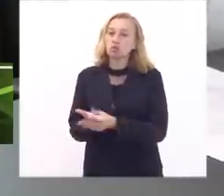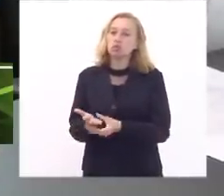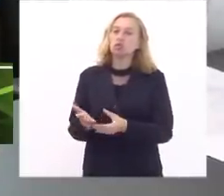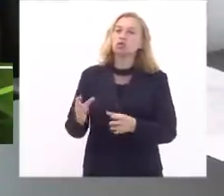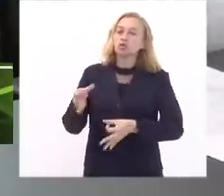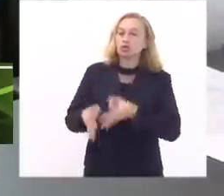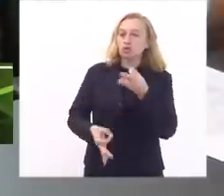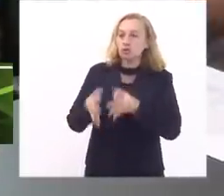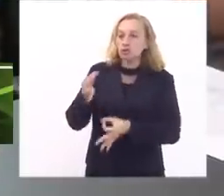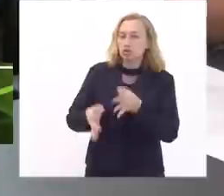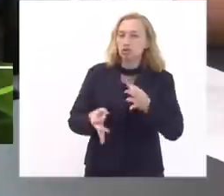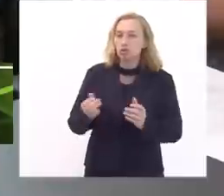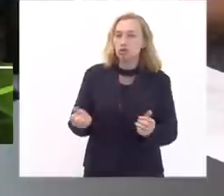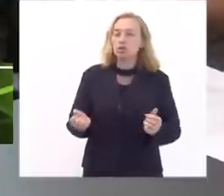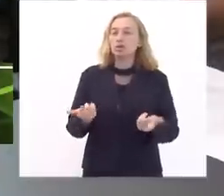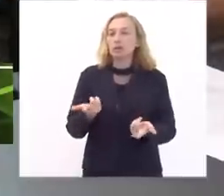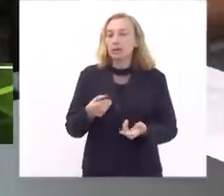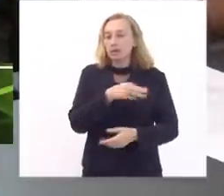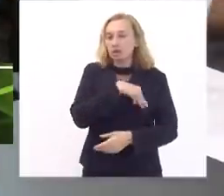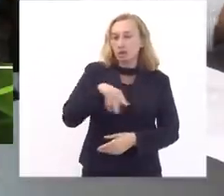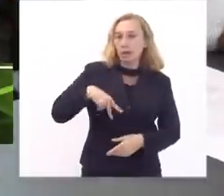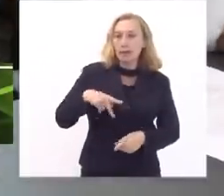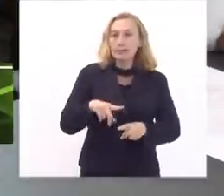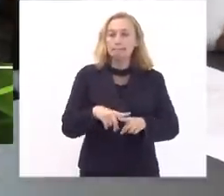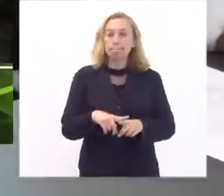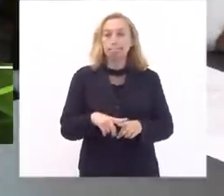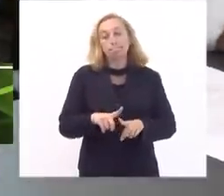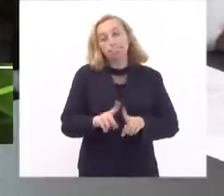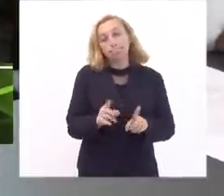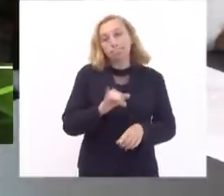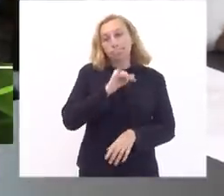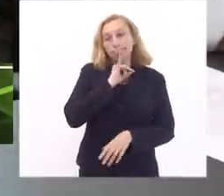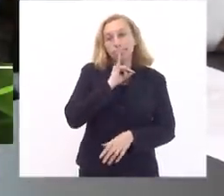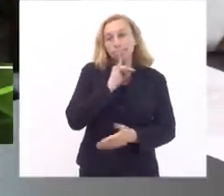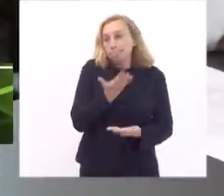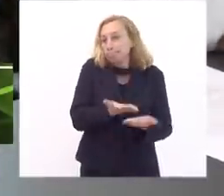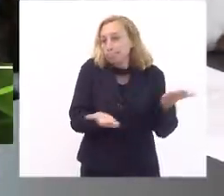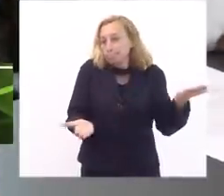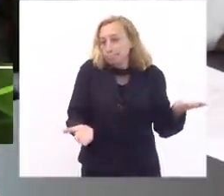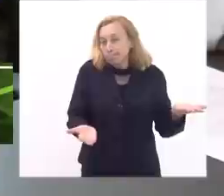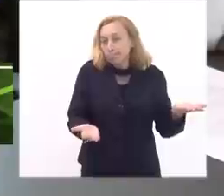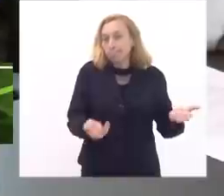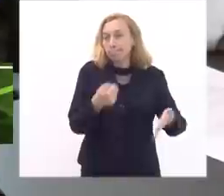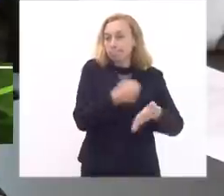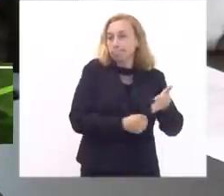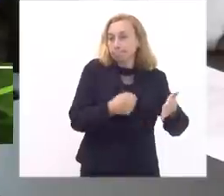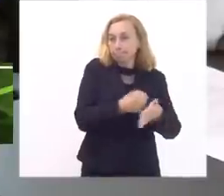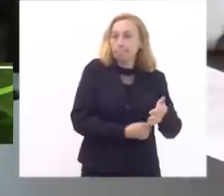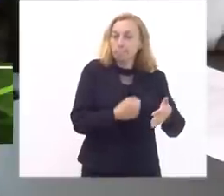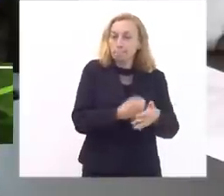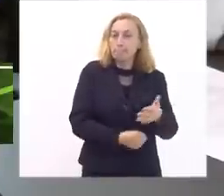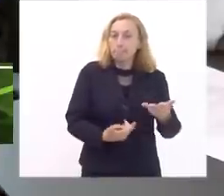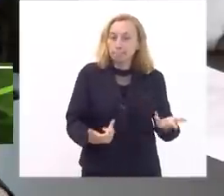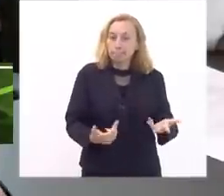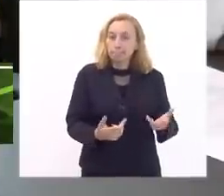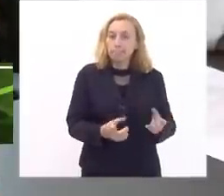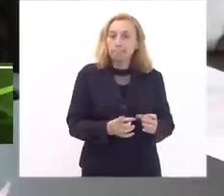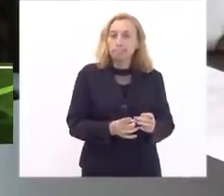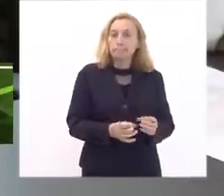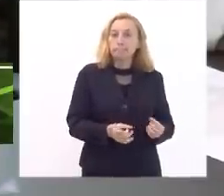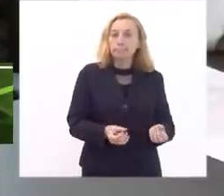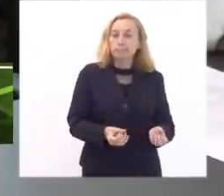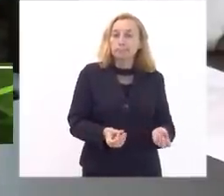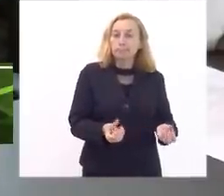ao Ministério Público, e, infelizmente, fomos vencidos nessa batalha que precarizou ainda